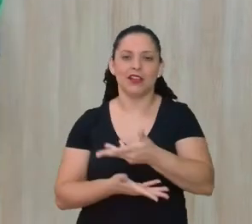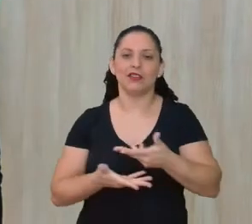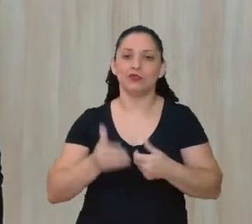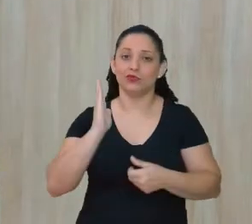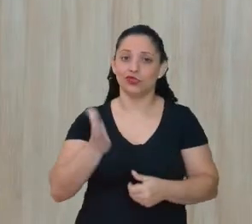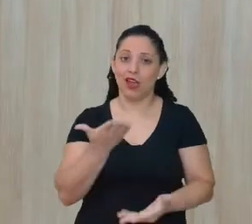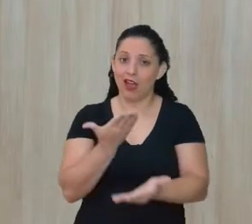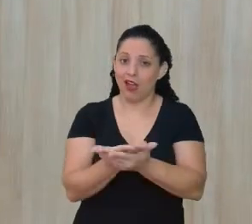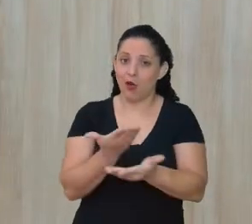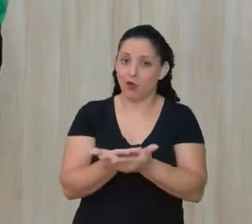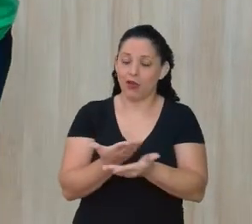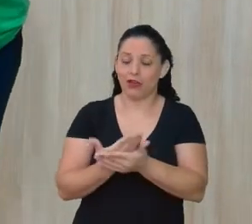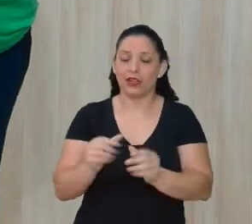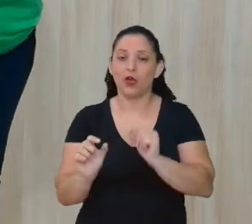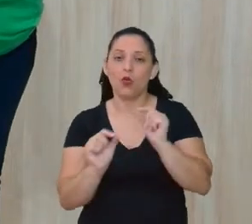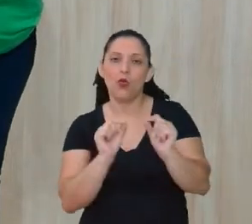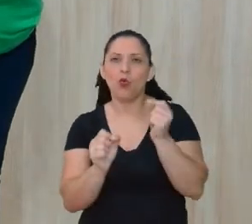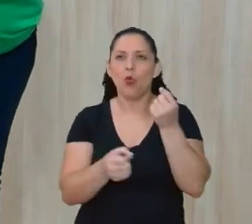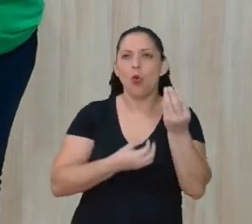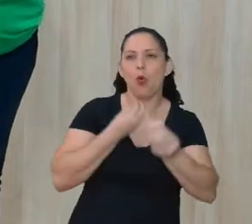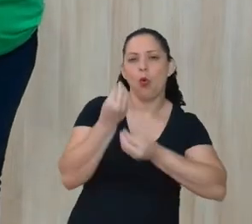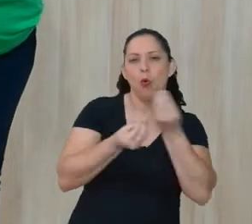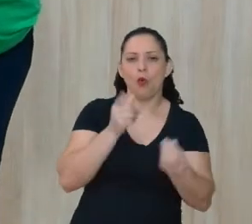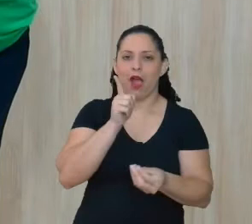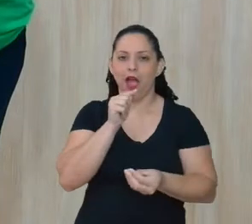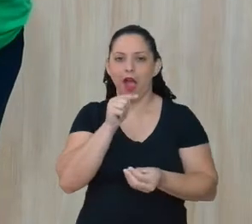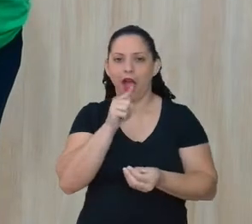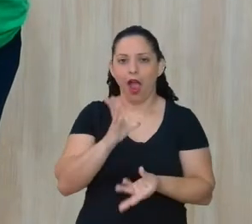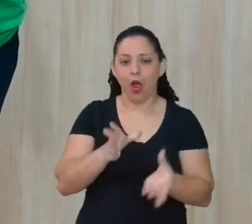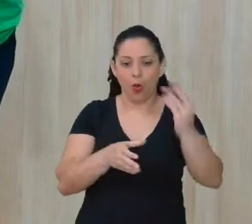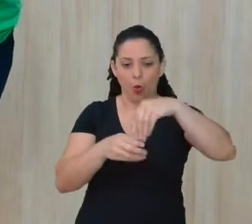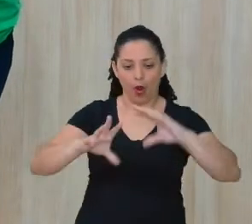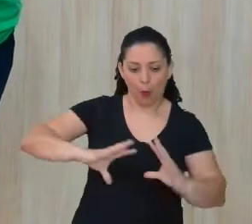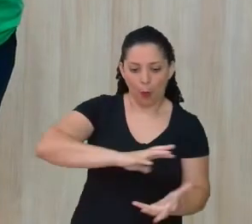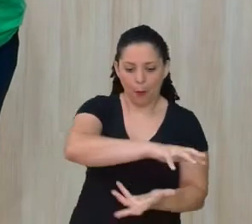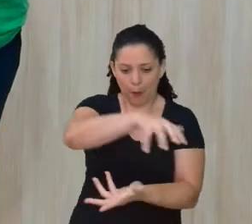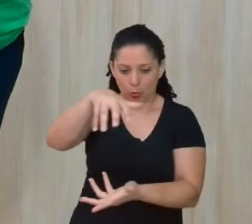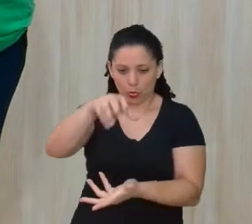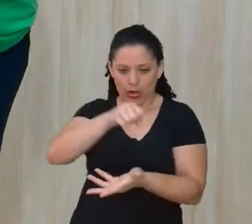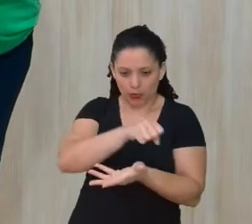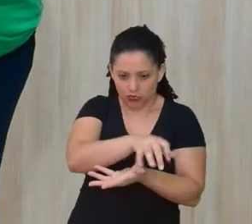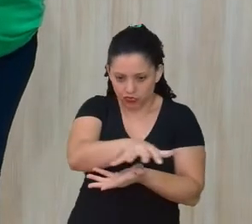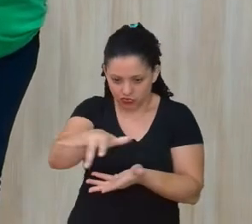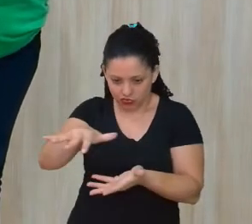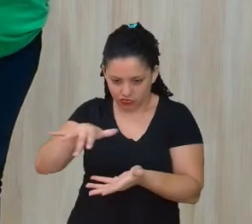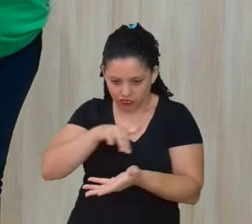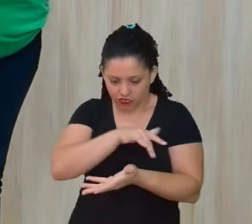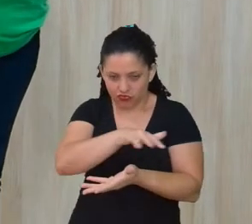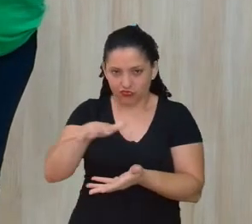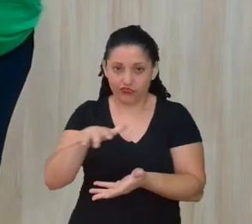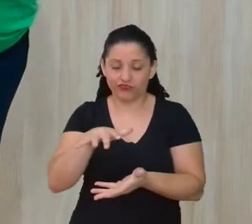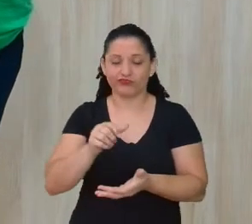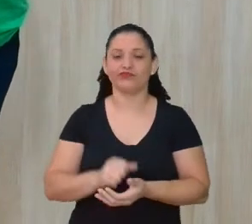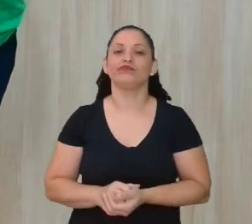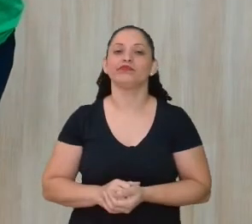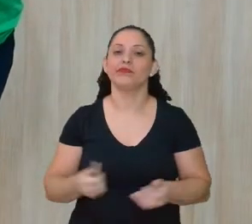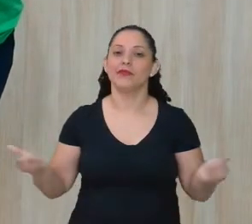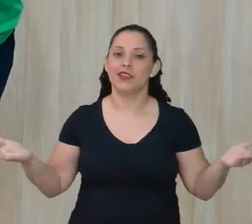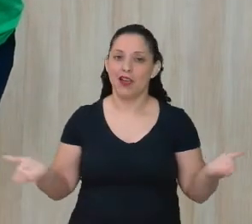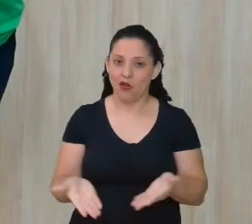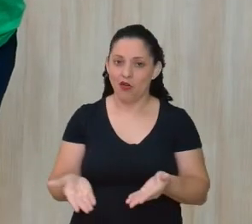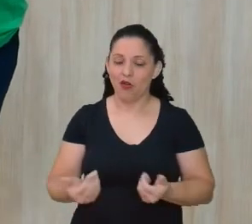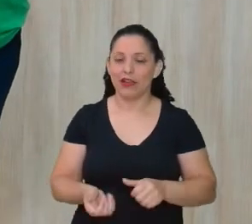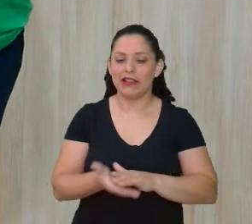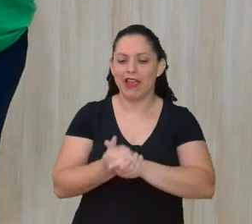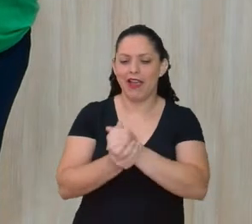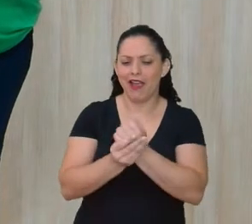essa distribuição de água no planeta, né? E agora, com essa pandemia, a professora Vanessa bem lembrou essa questão do lavar as